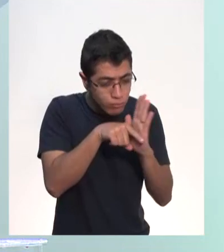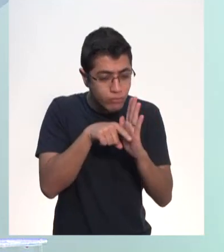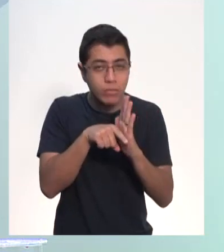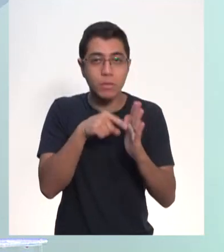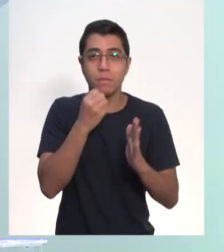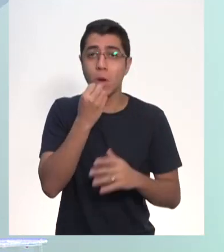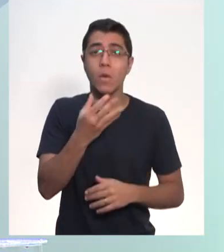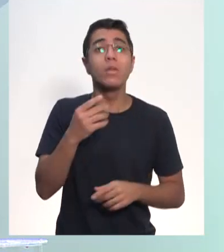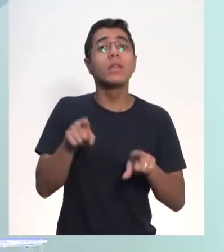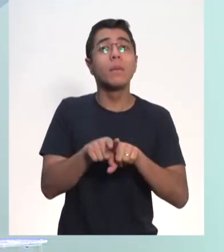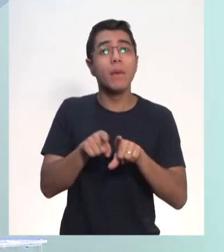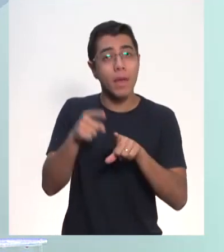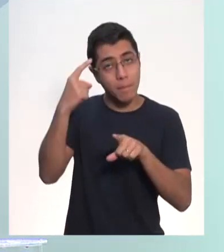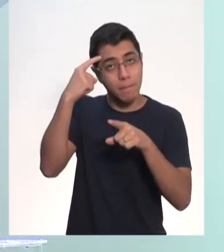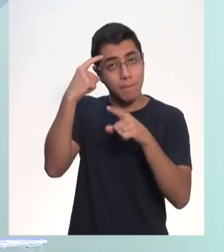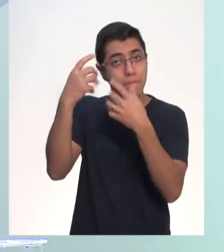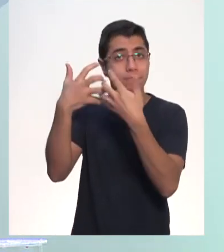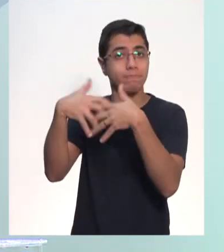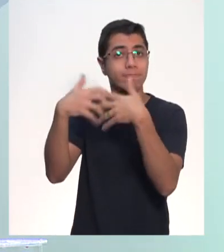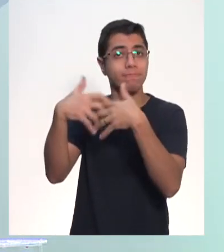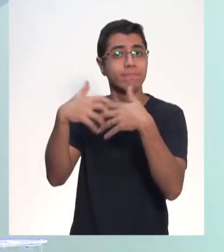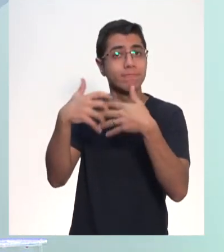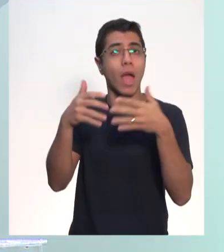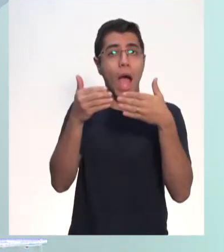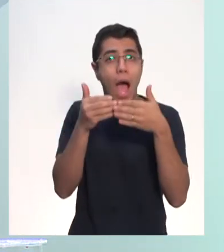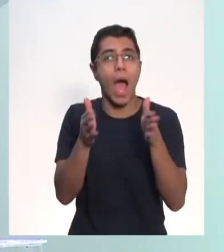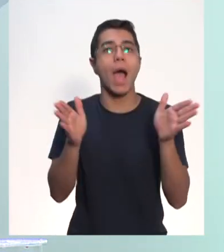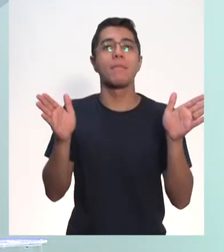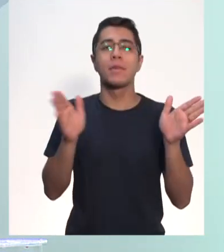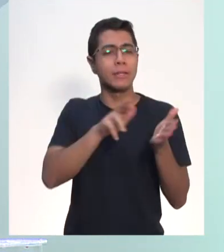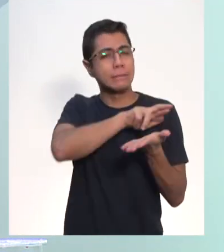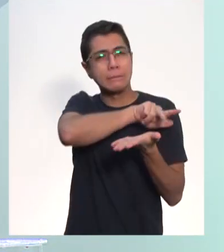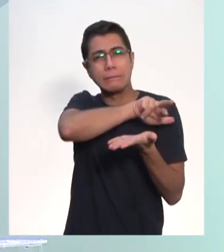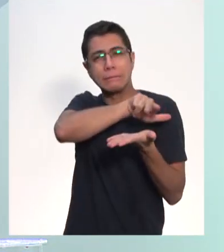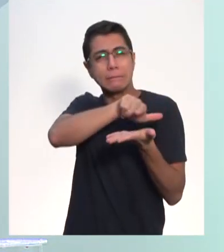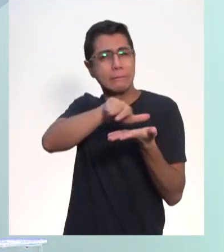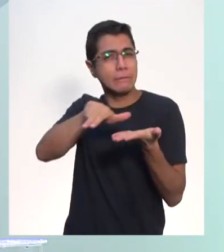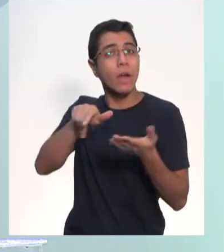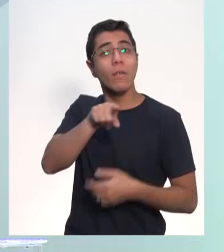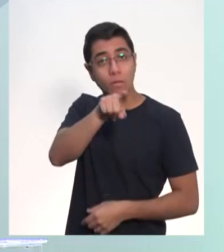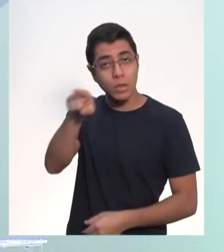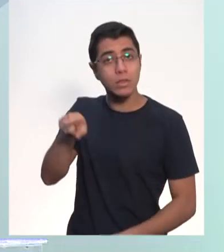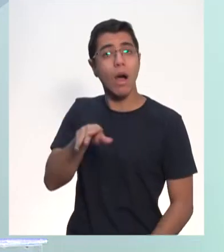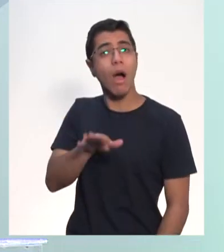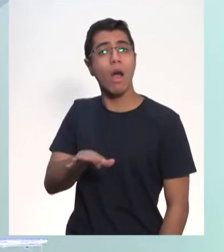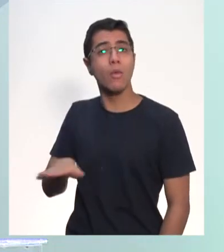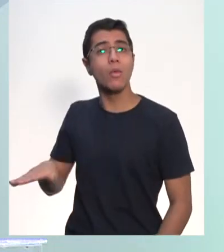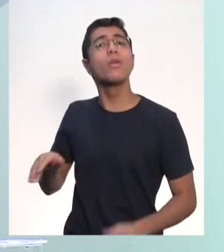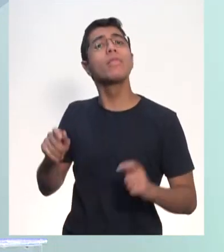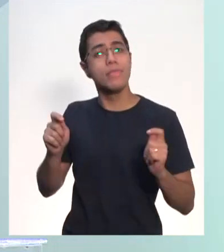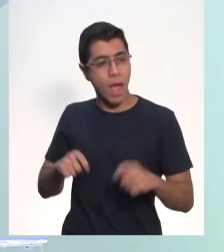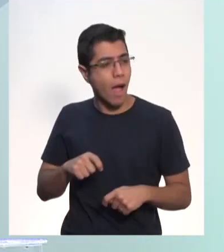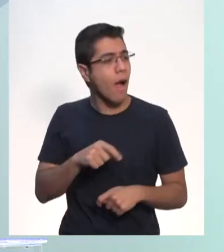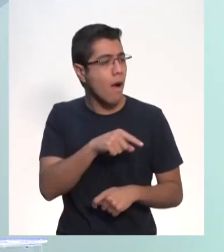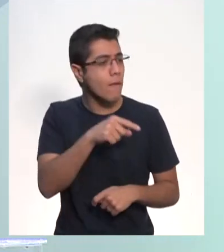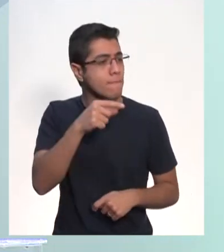cognitivos também abrangentes, que os alunos podem utilizar em diversas situações, e